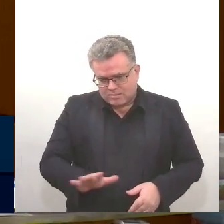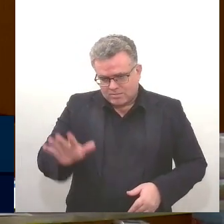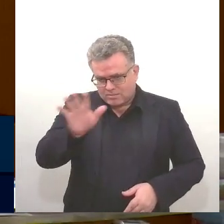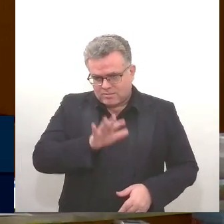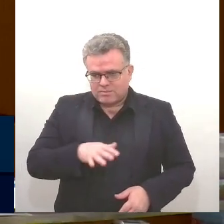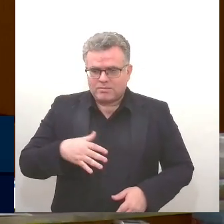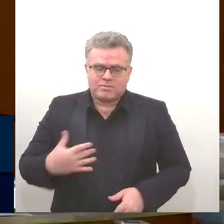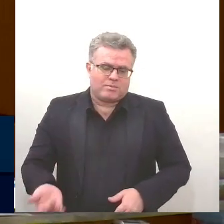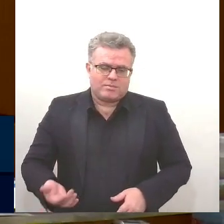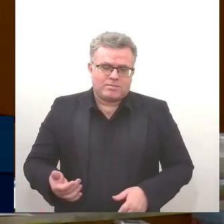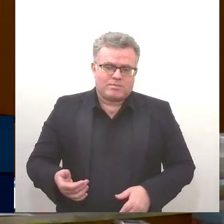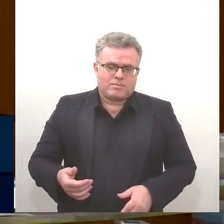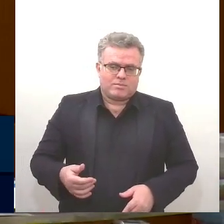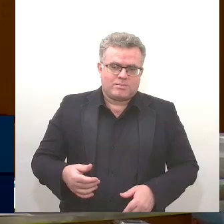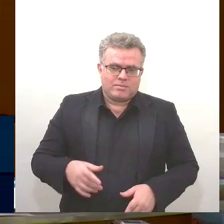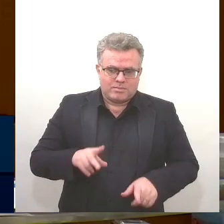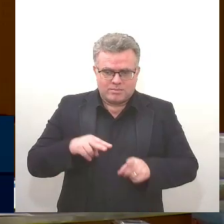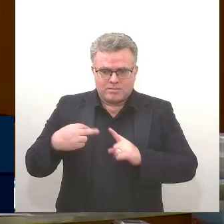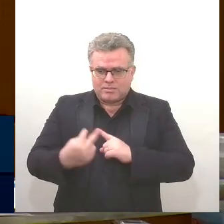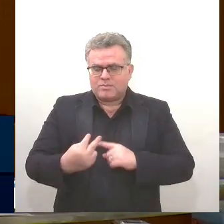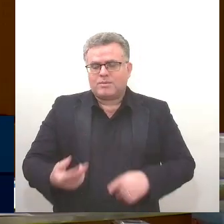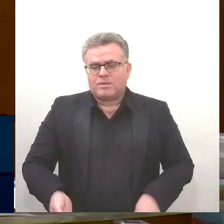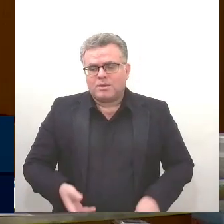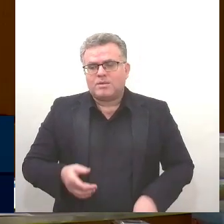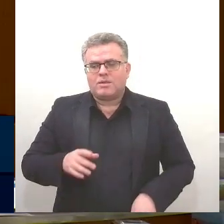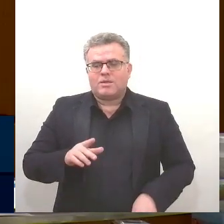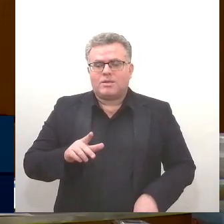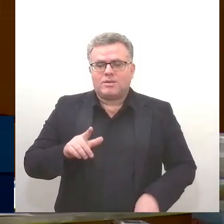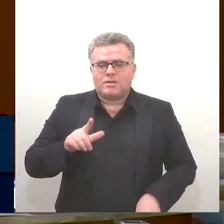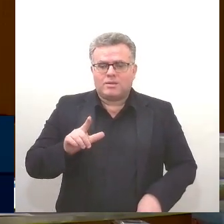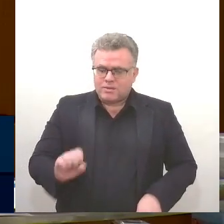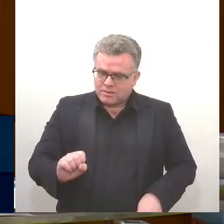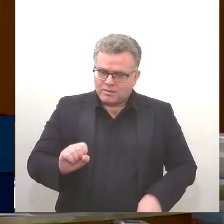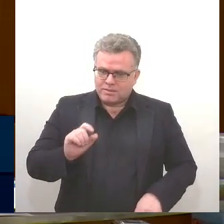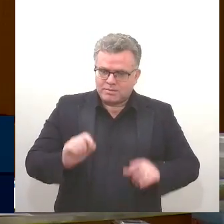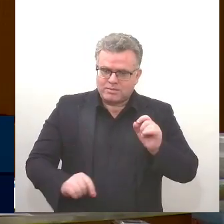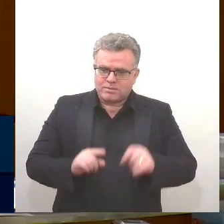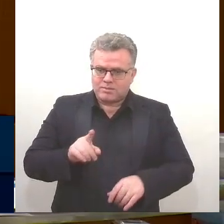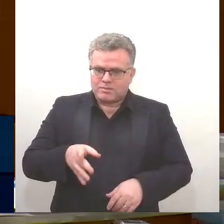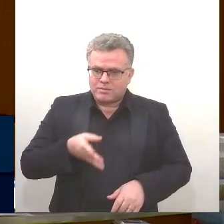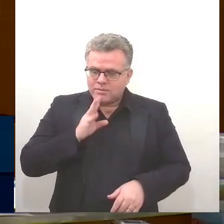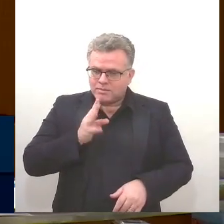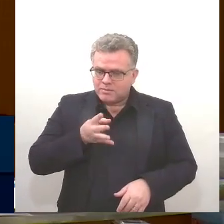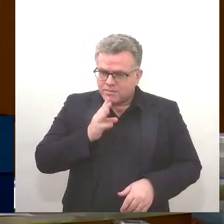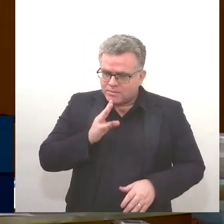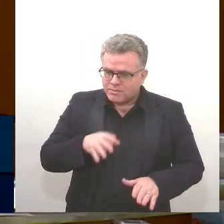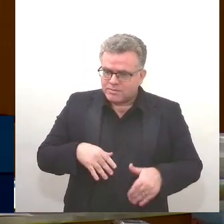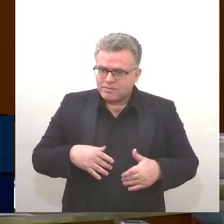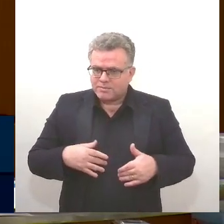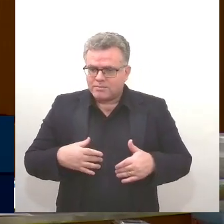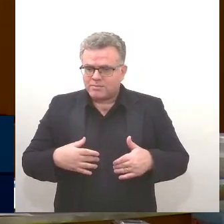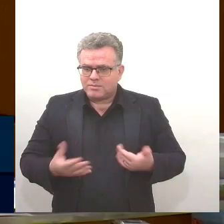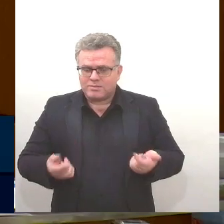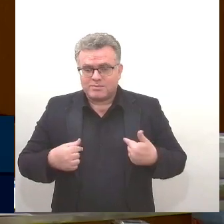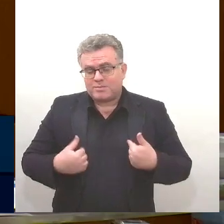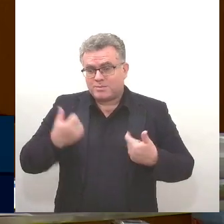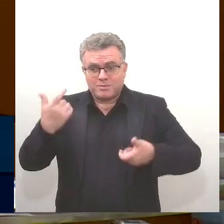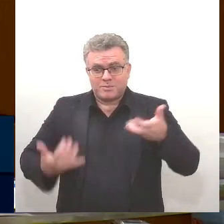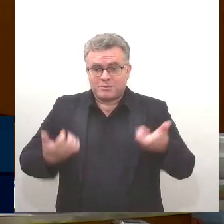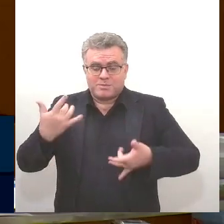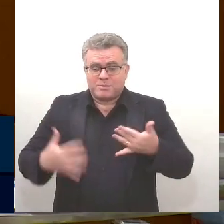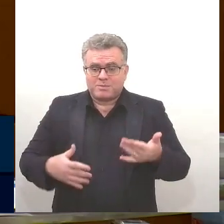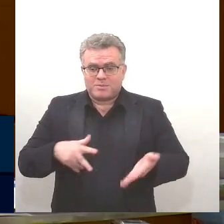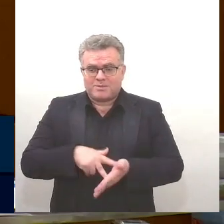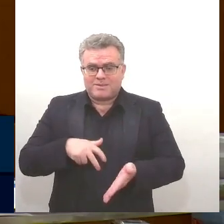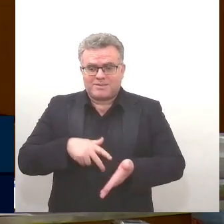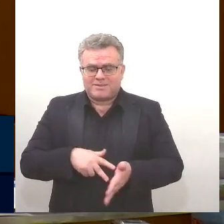Você sabe o que é uma pessoa uma mulher lésbica né que se relaciona com outro aí eu me empolguei tava falando que eu que eu queria ser